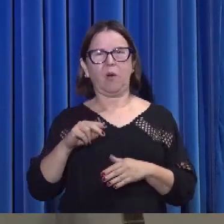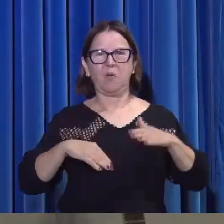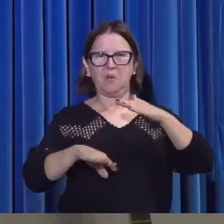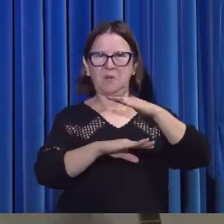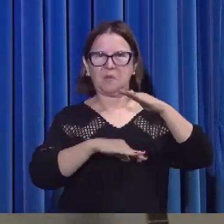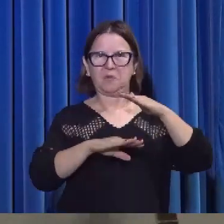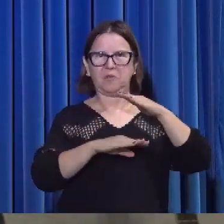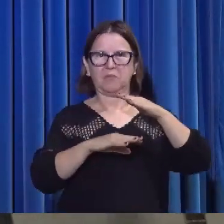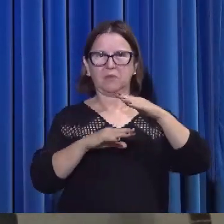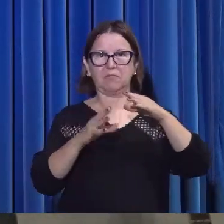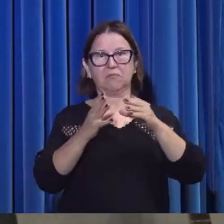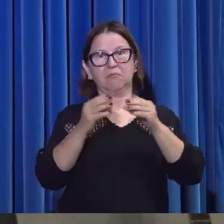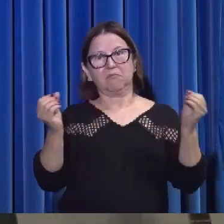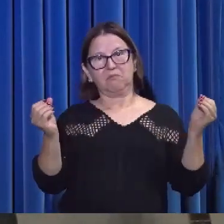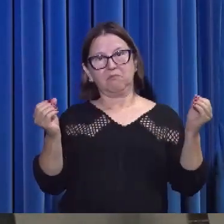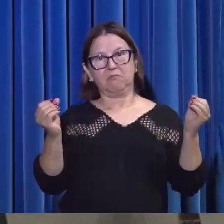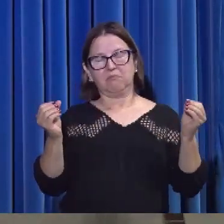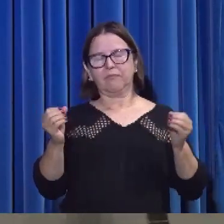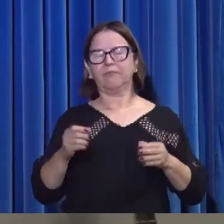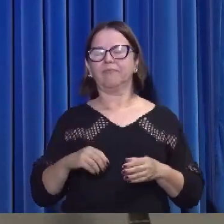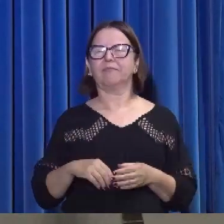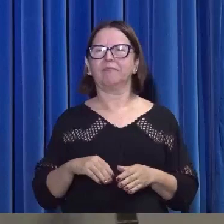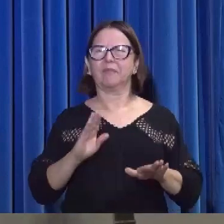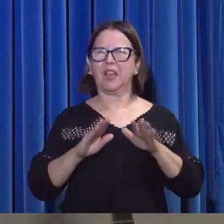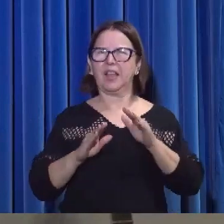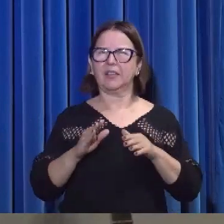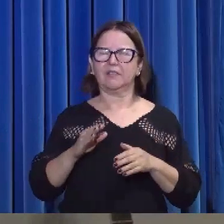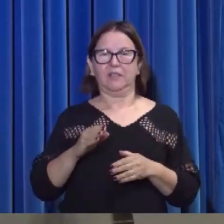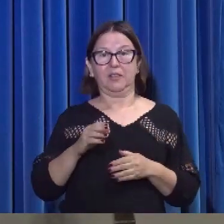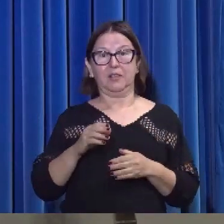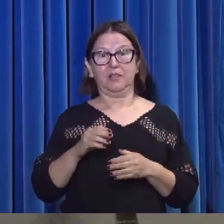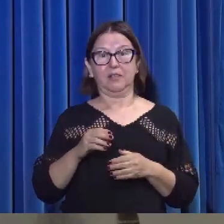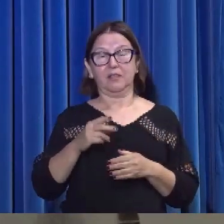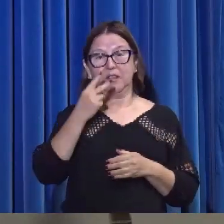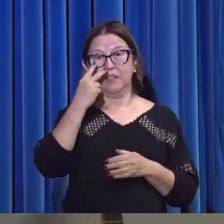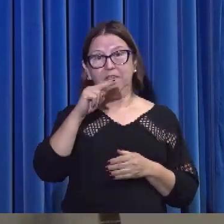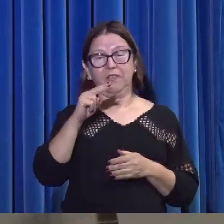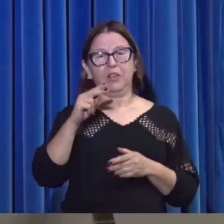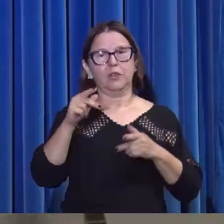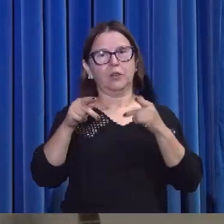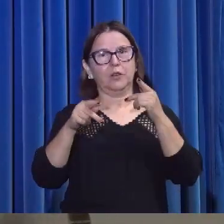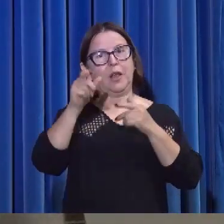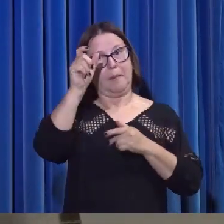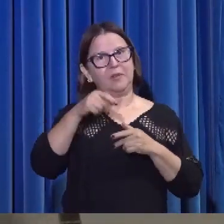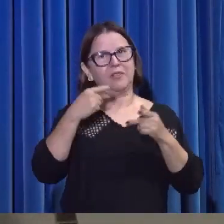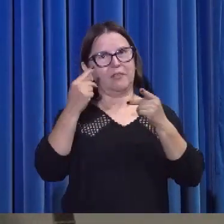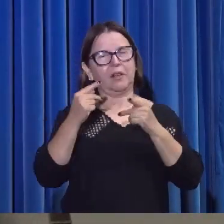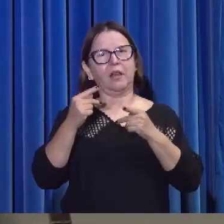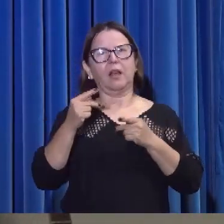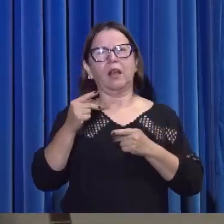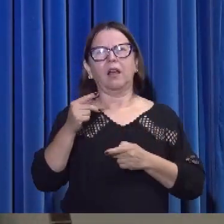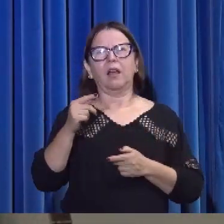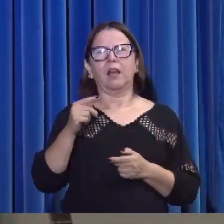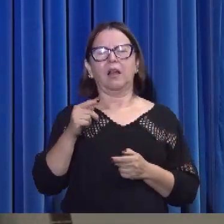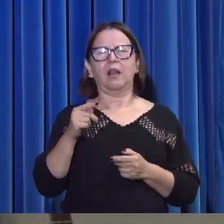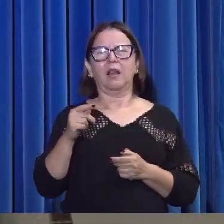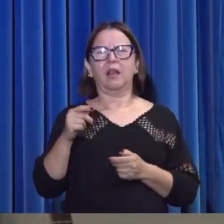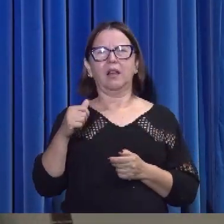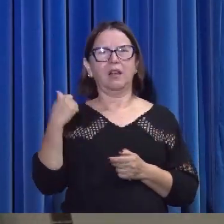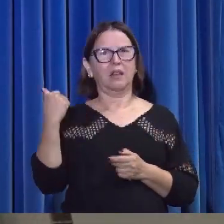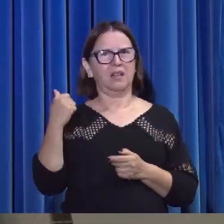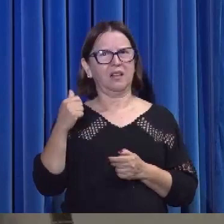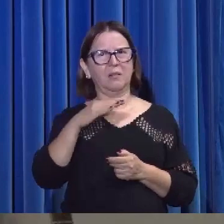escuto uma pessoa conhecida, fulano morreu, faz 2